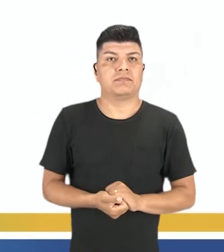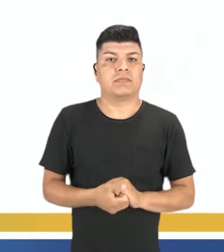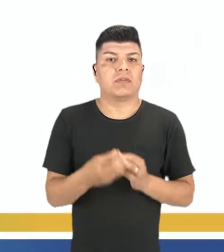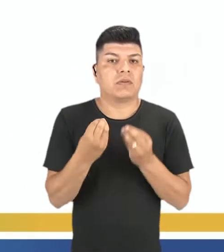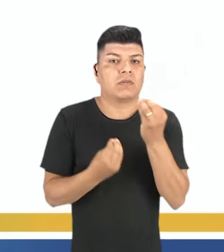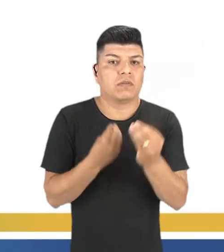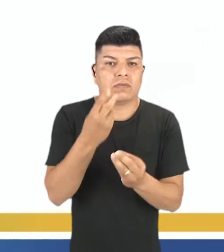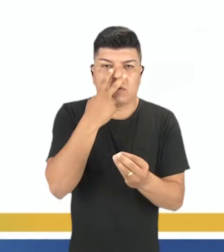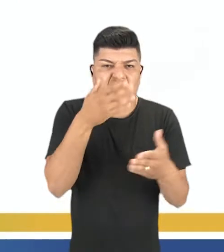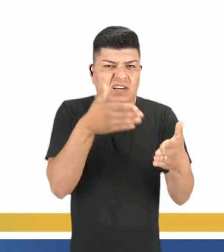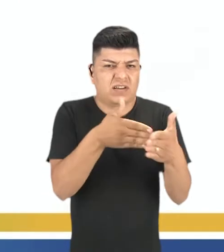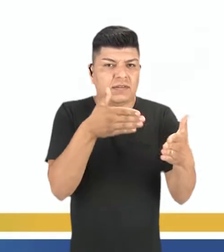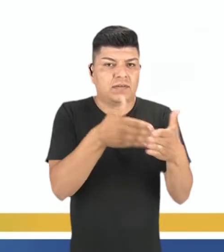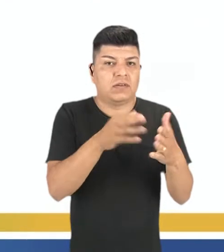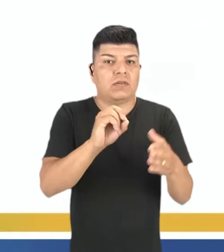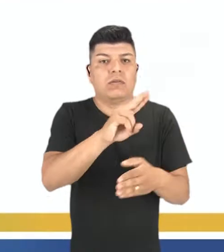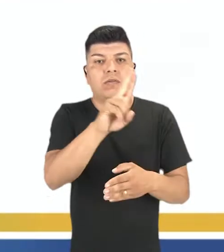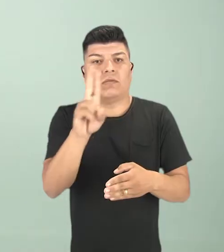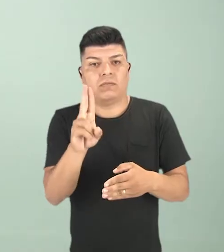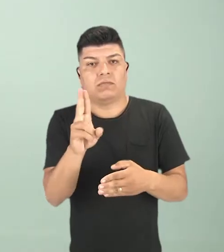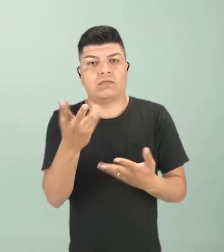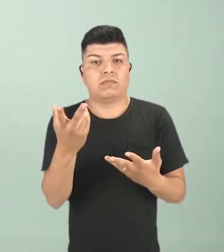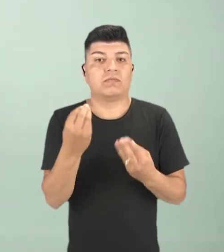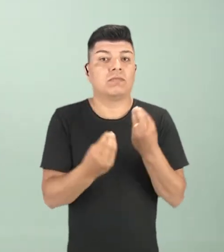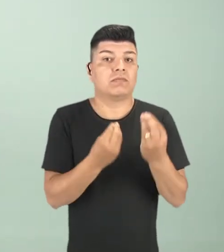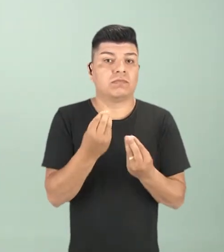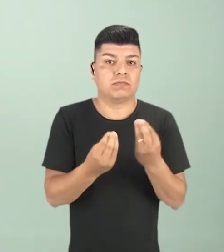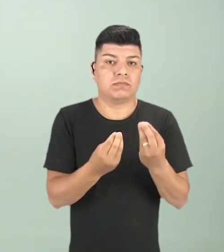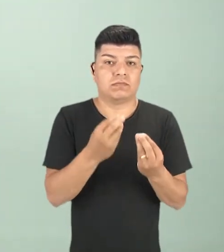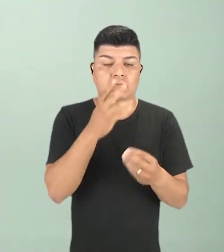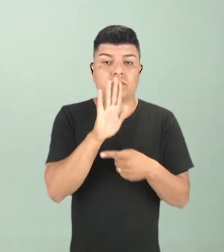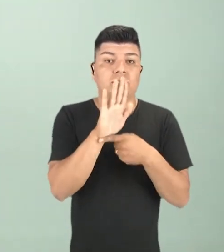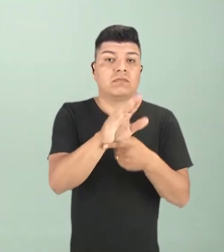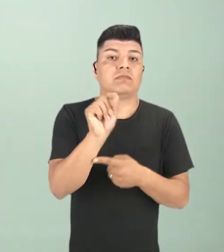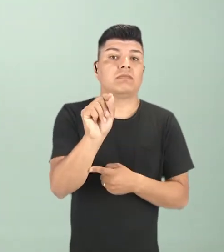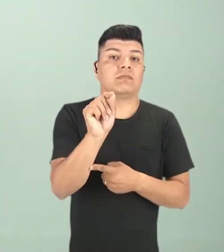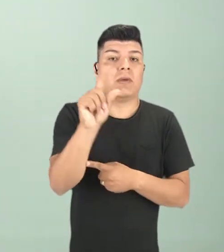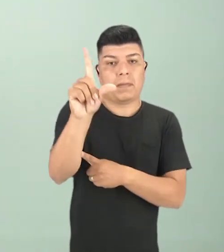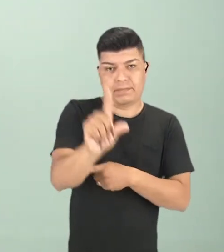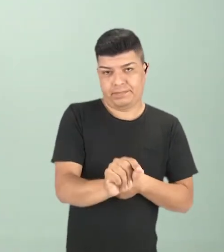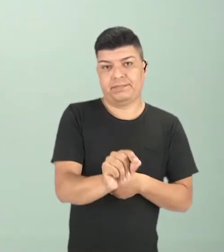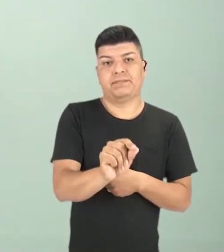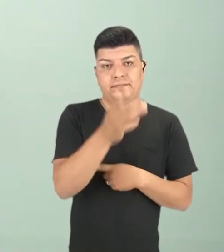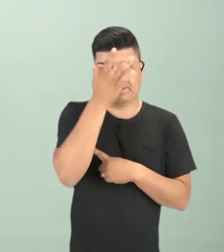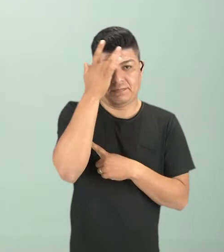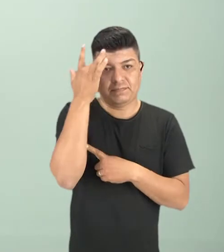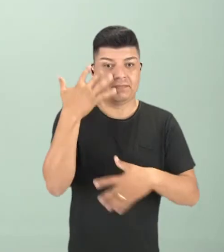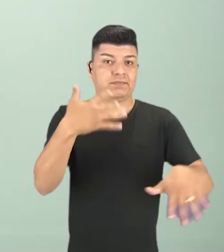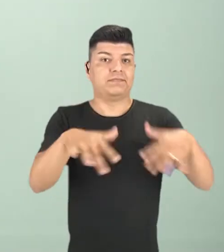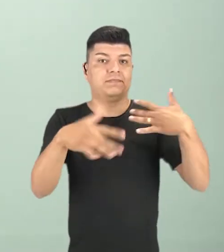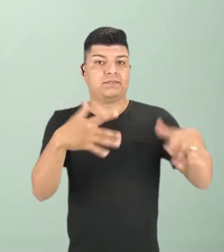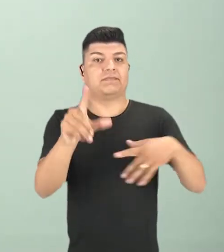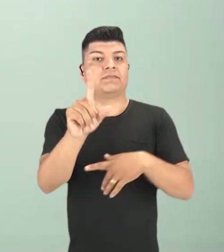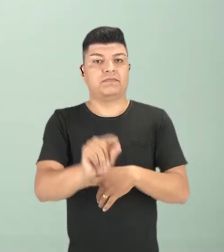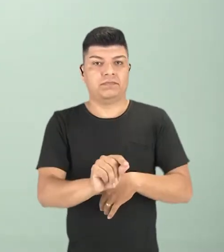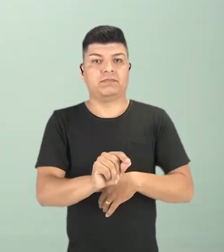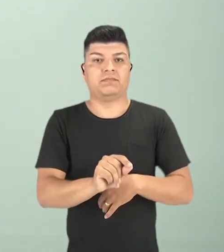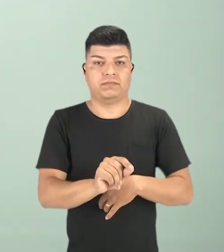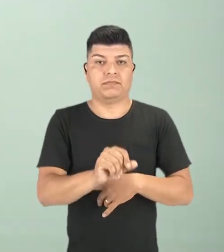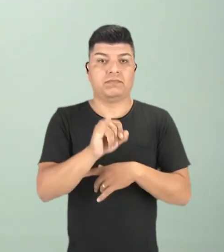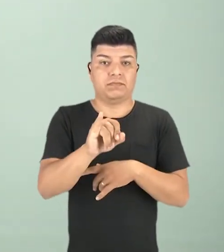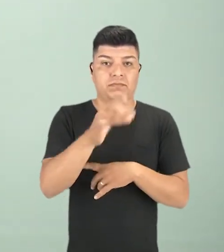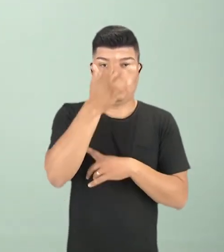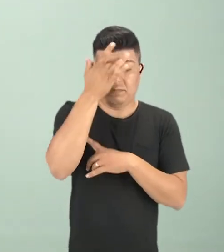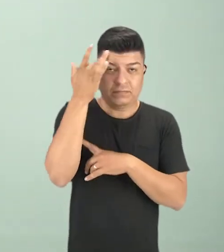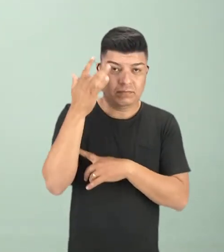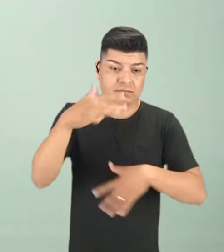como isso interfere ou contribui de certa forma? Ou seja, eu estou contribuindo para cada vez menos as pessoas se moverem menos. Se as pessoas se